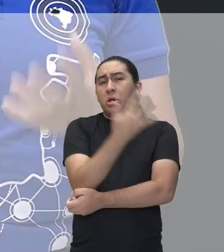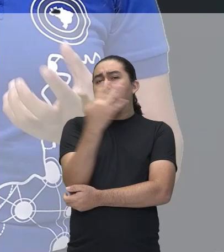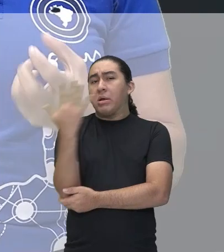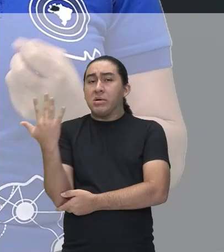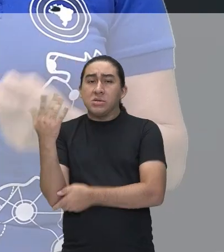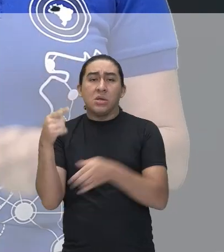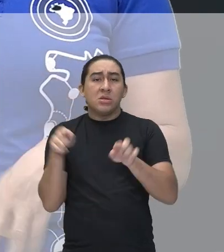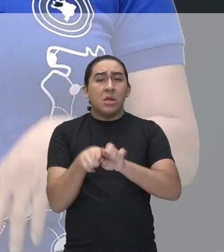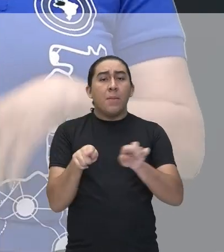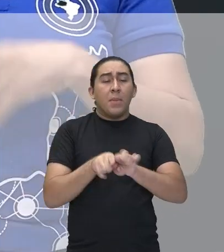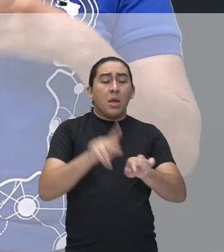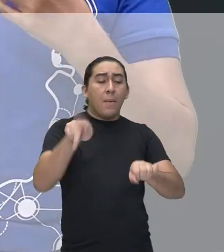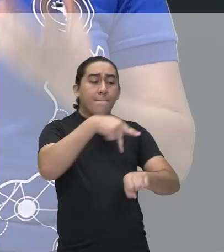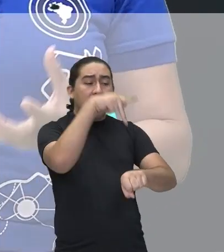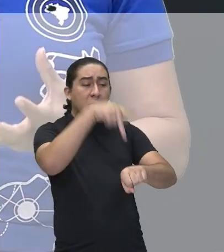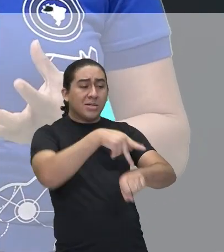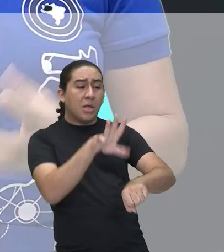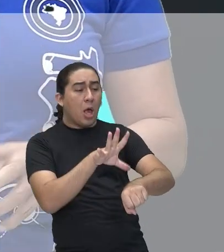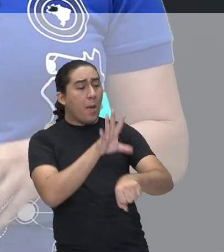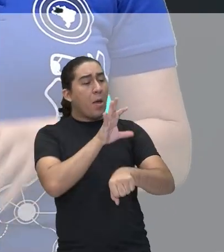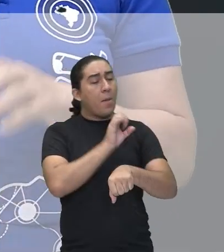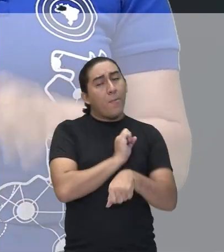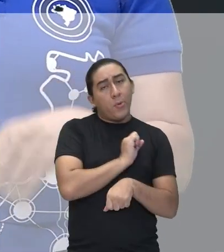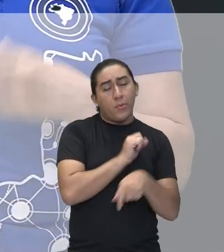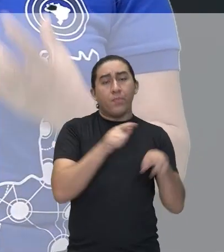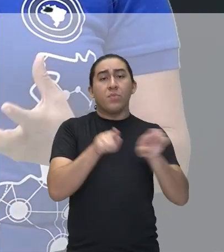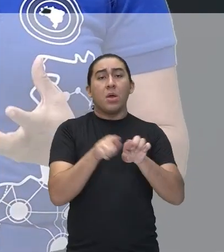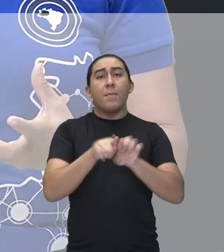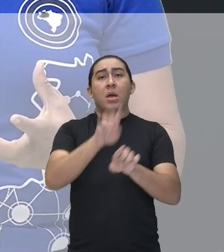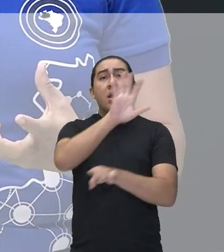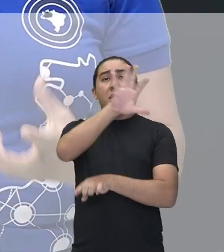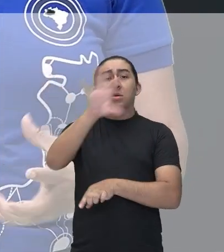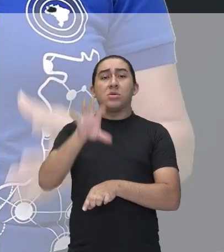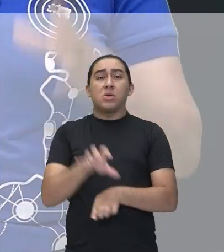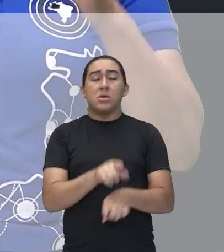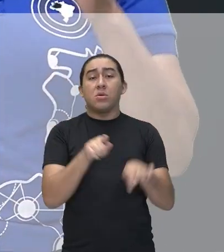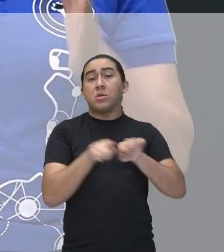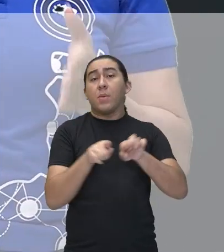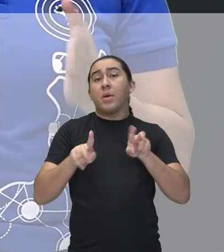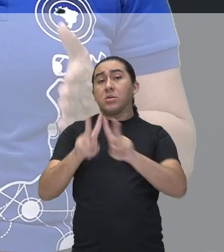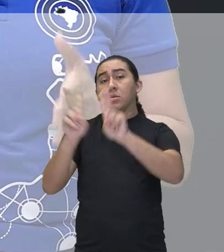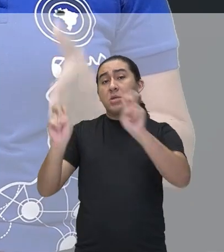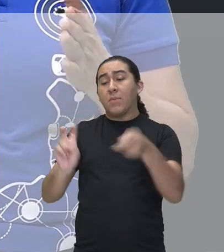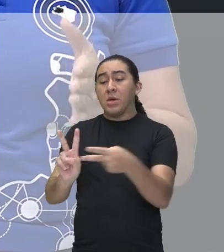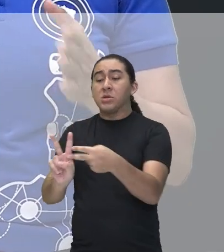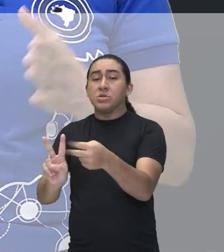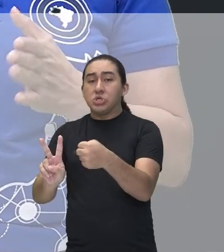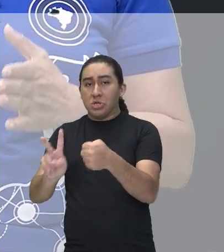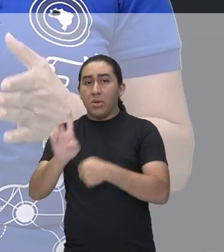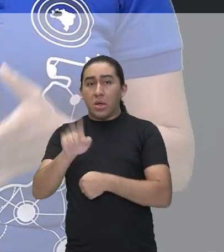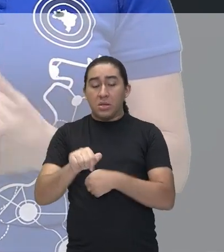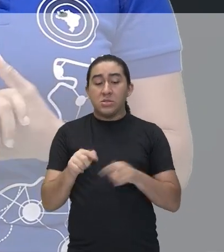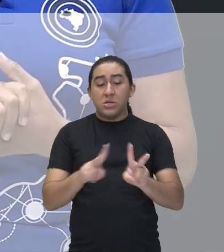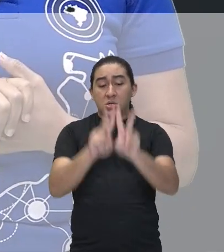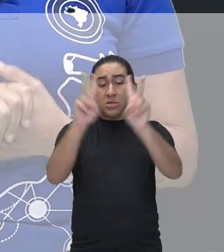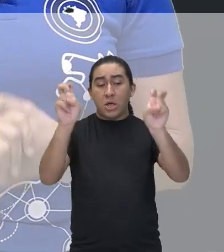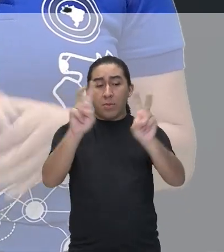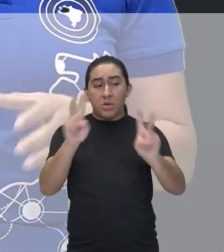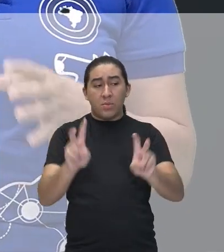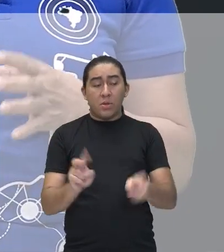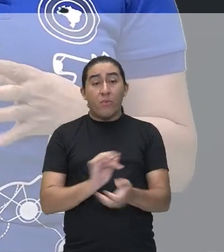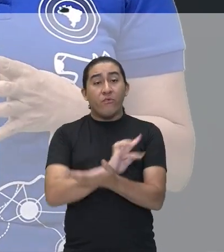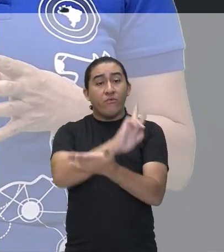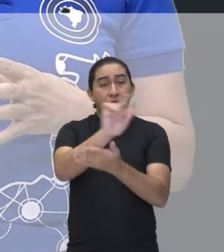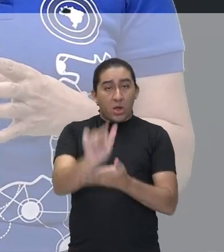para a pátria, para a região, para o indígena. Então, vai ser essas temáticas